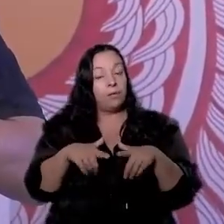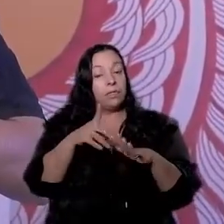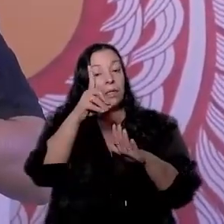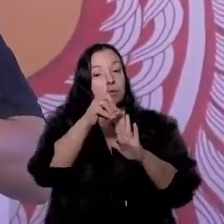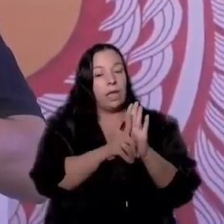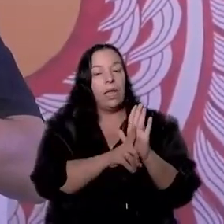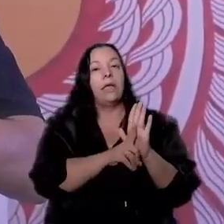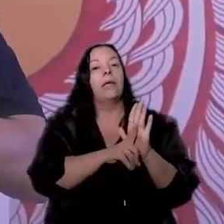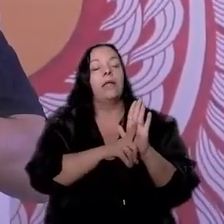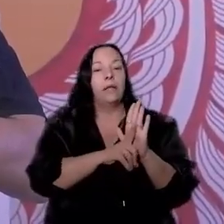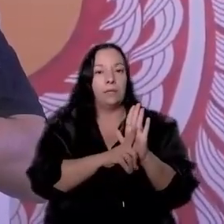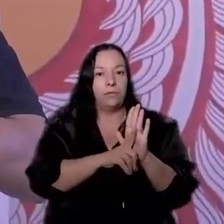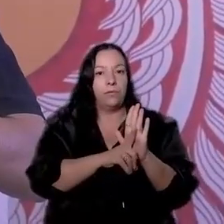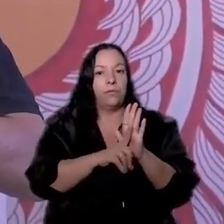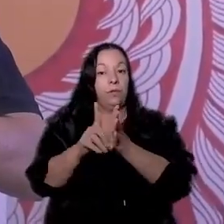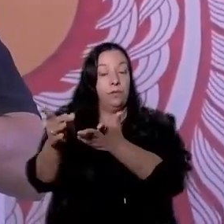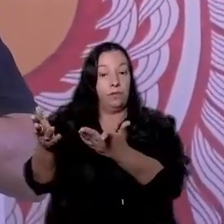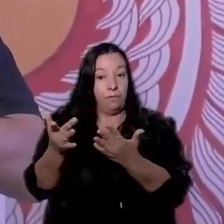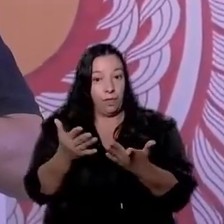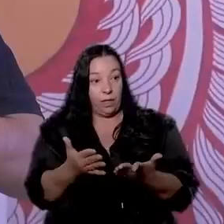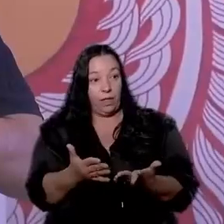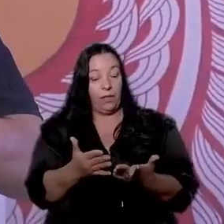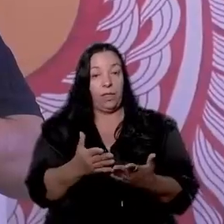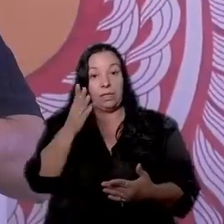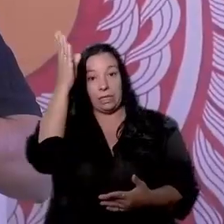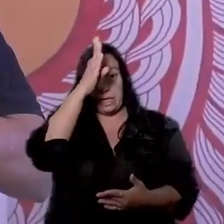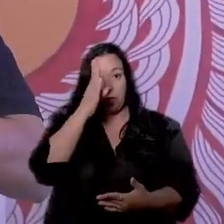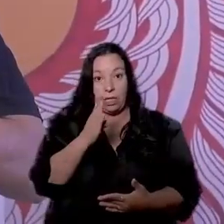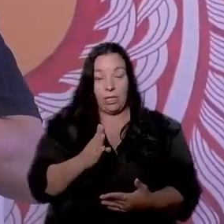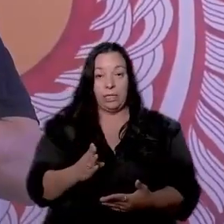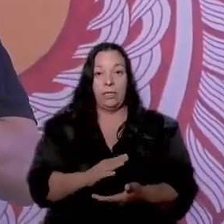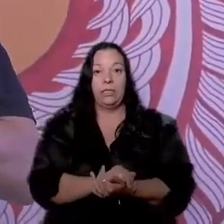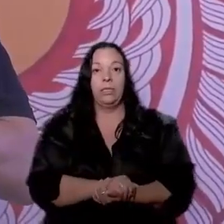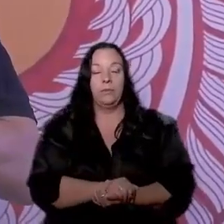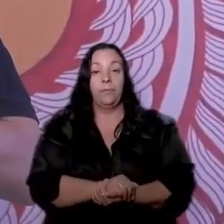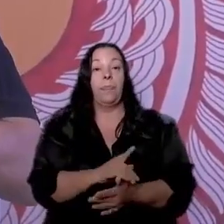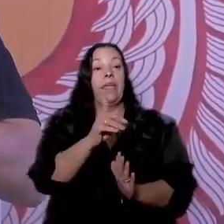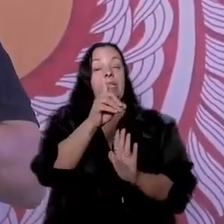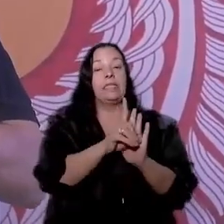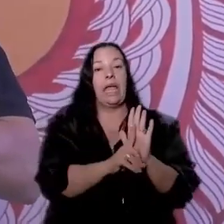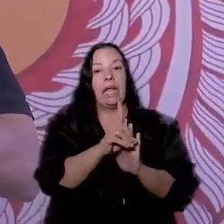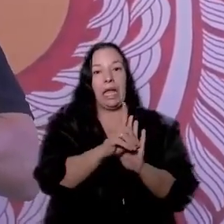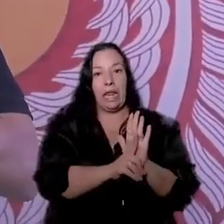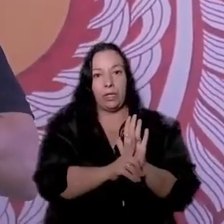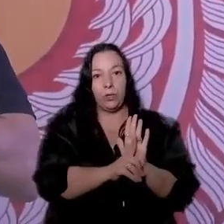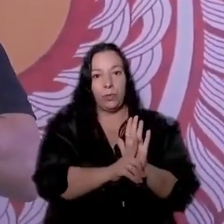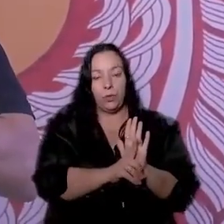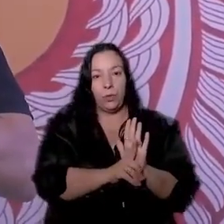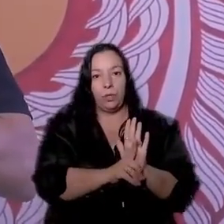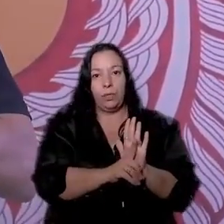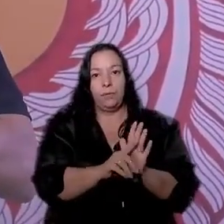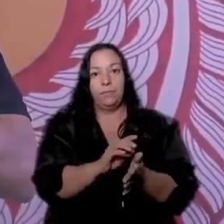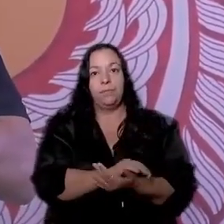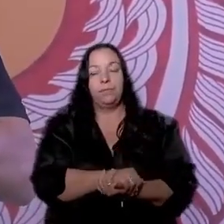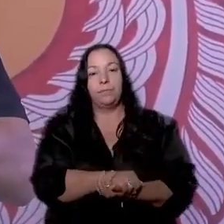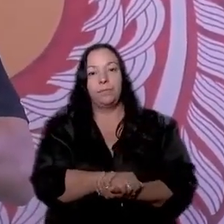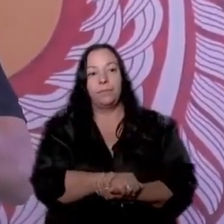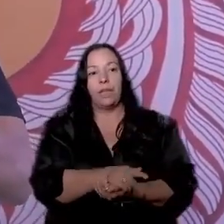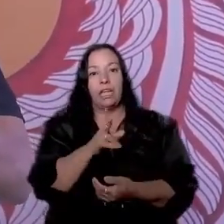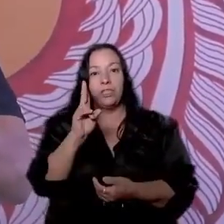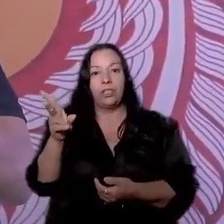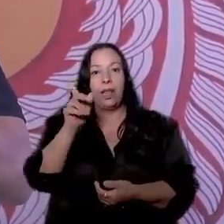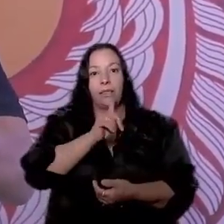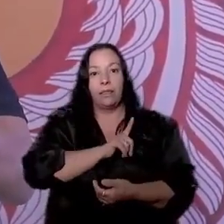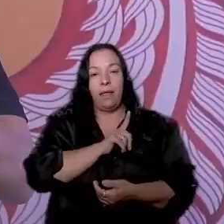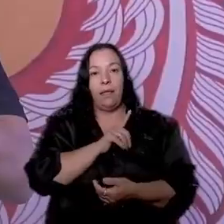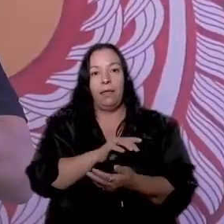esse cenário favorável a essa nacionalização. E, nesse decreto, ele já tem